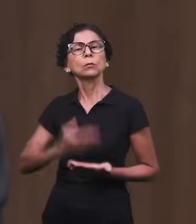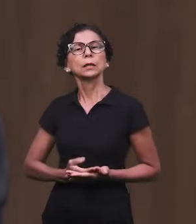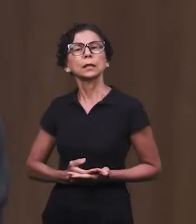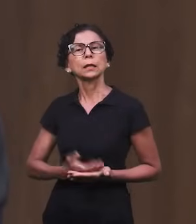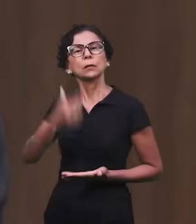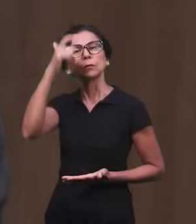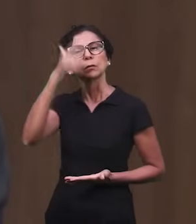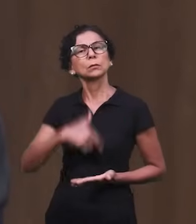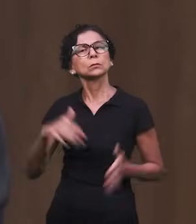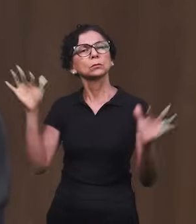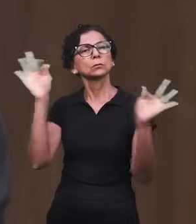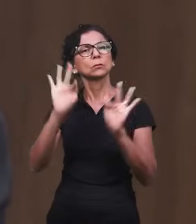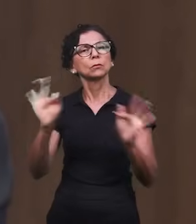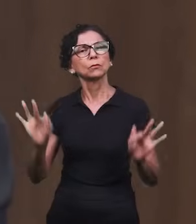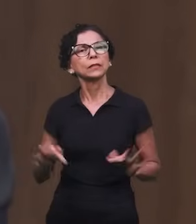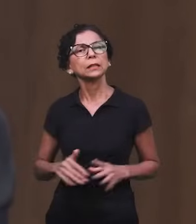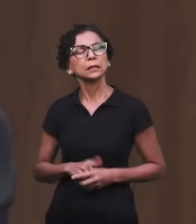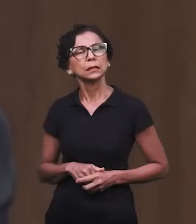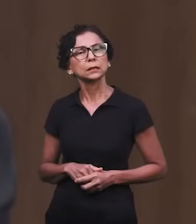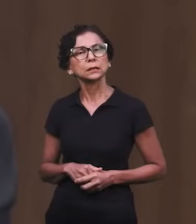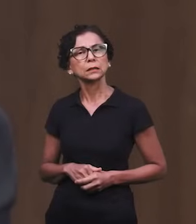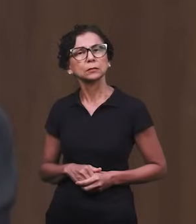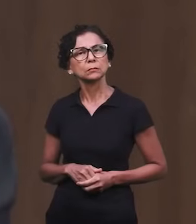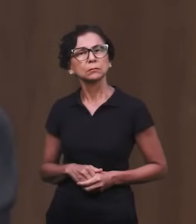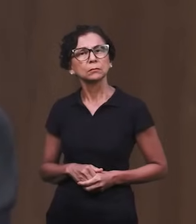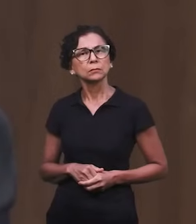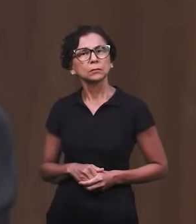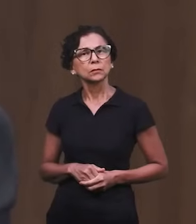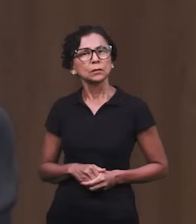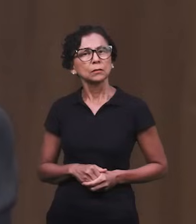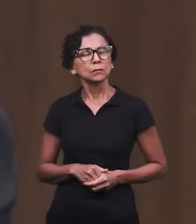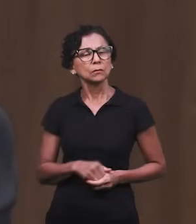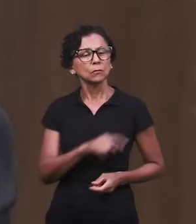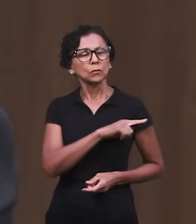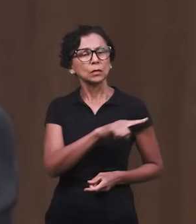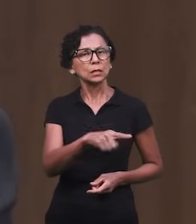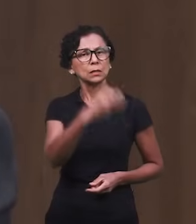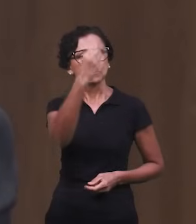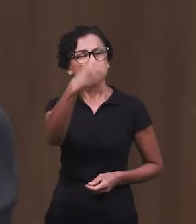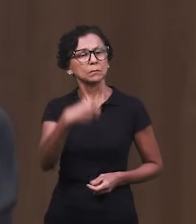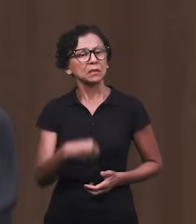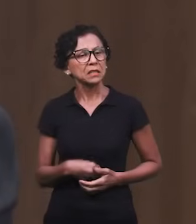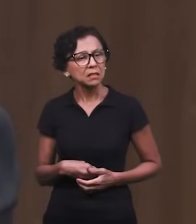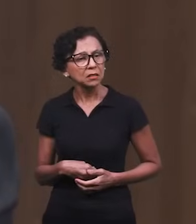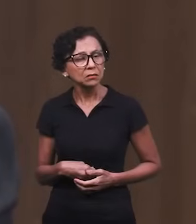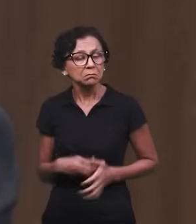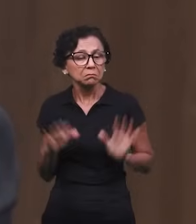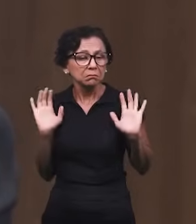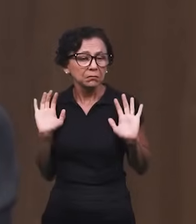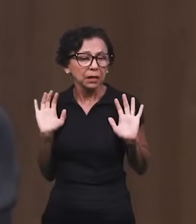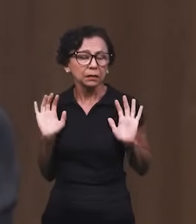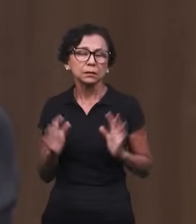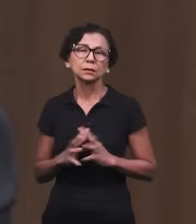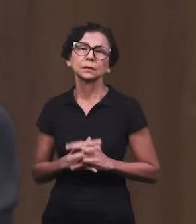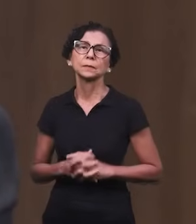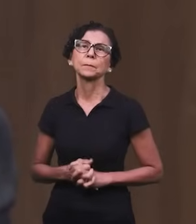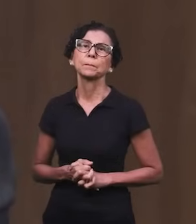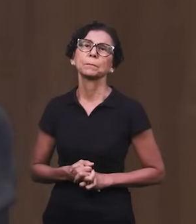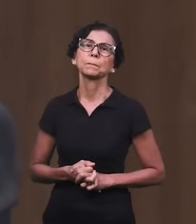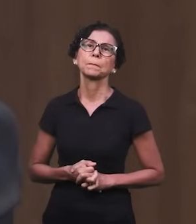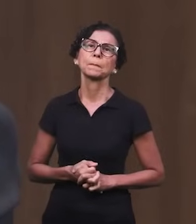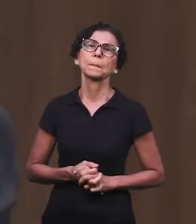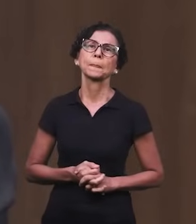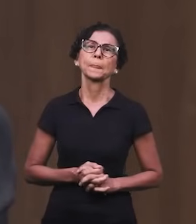um bem-aventurado, não estou sendo aceito, porque na palavra Pedro se alegrou de